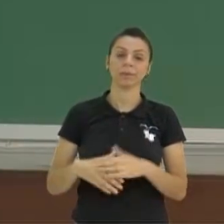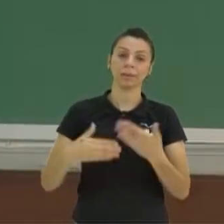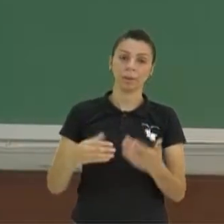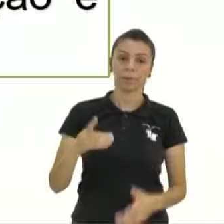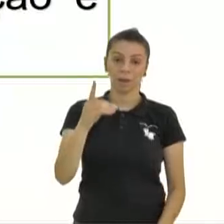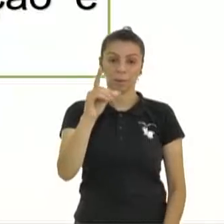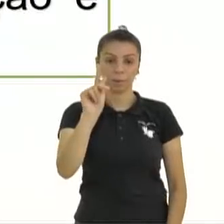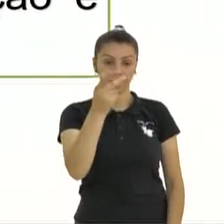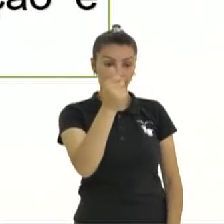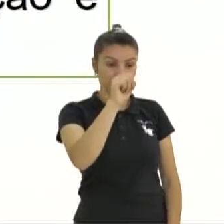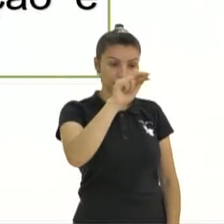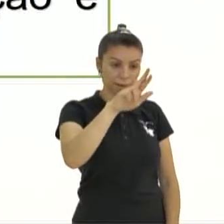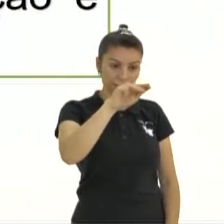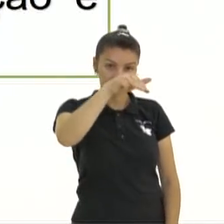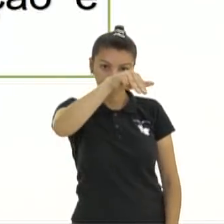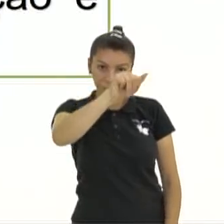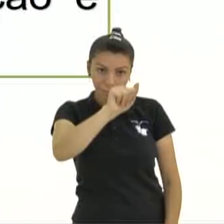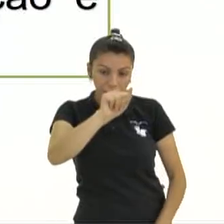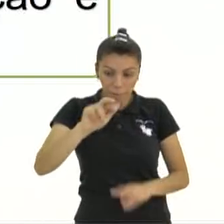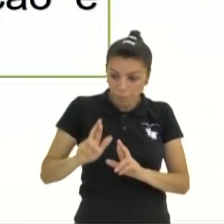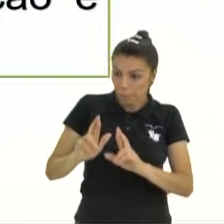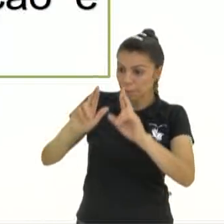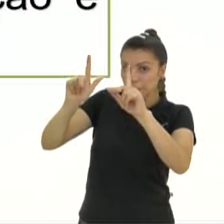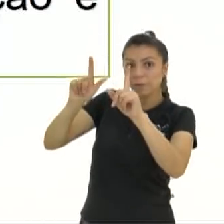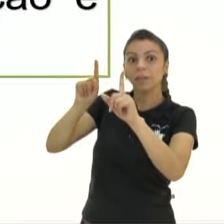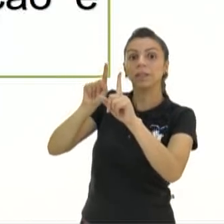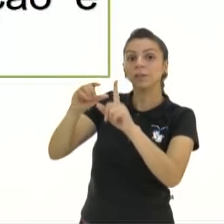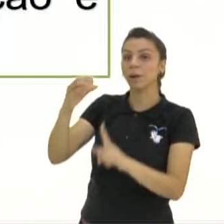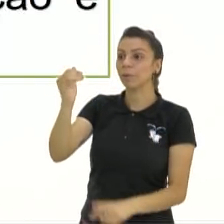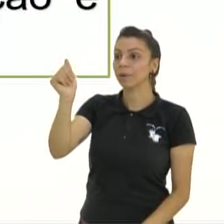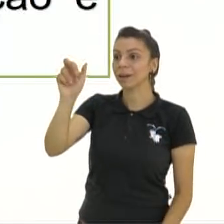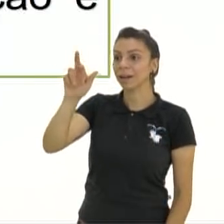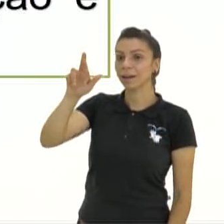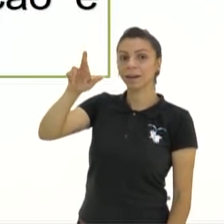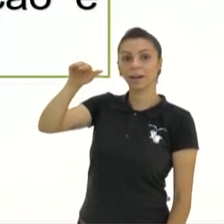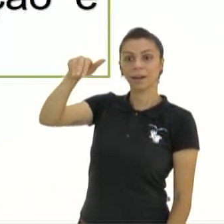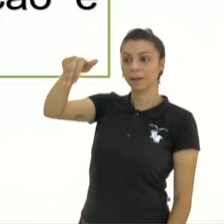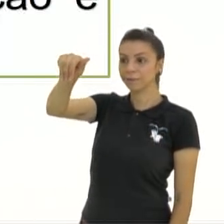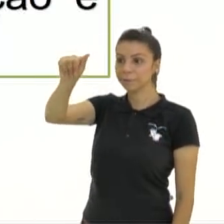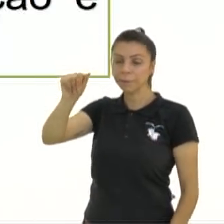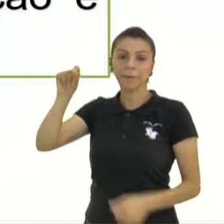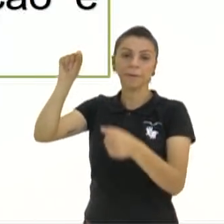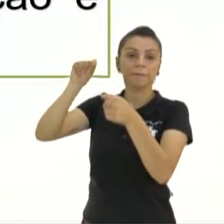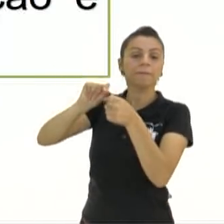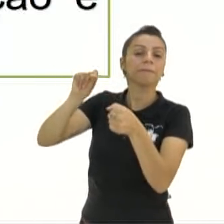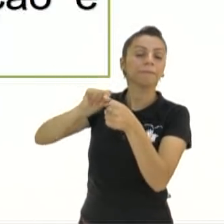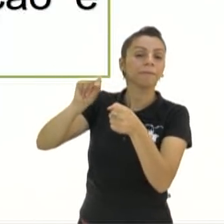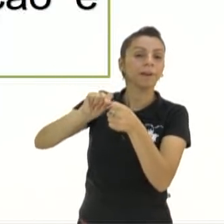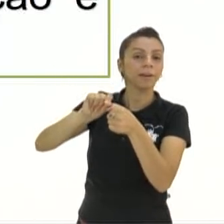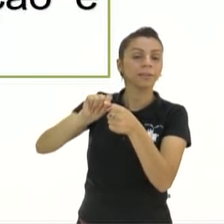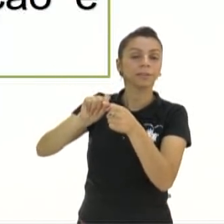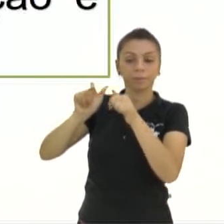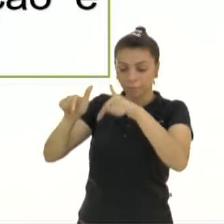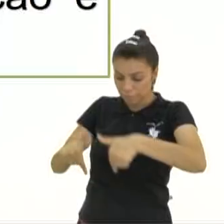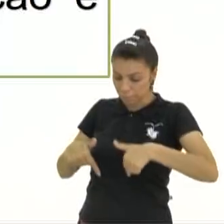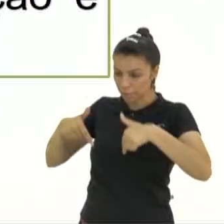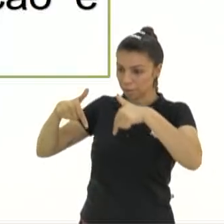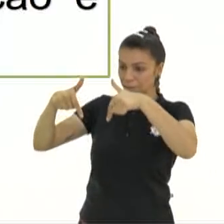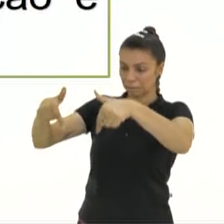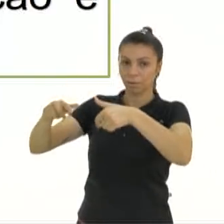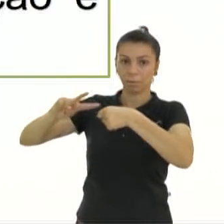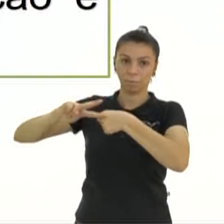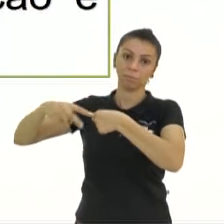Karma. O Karma, a raiz é KR do sânscrito, significa fazer. Karma é uma ação que gera